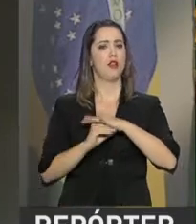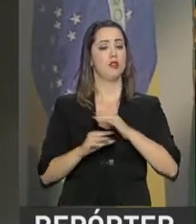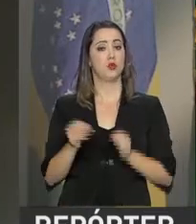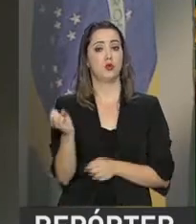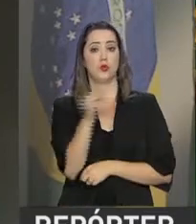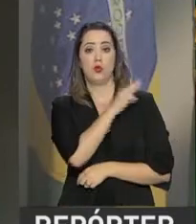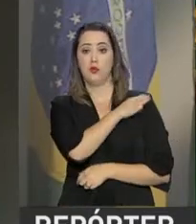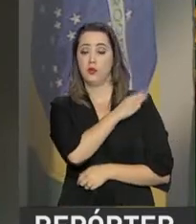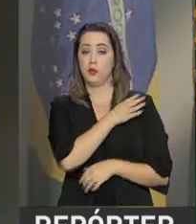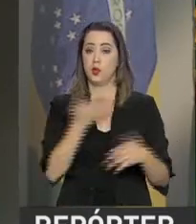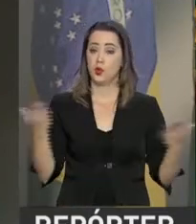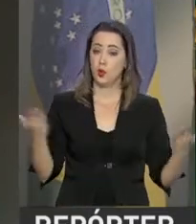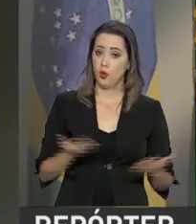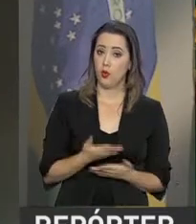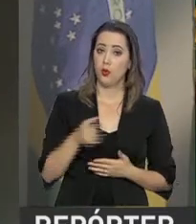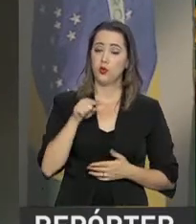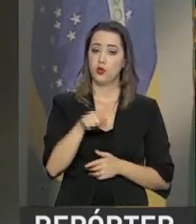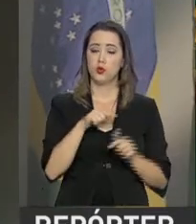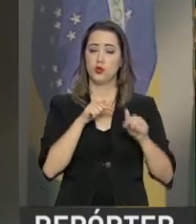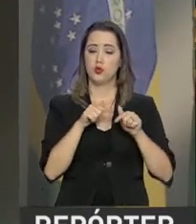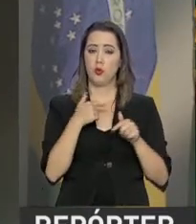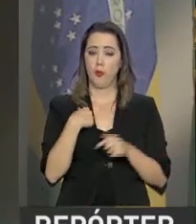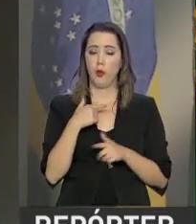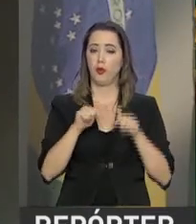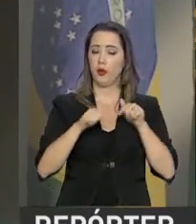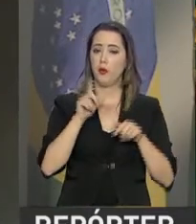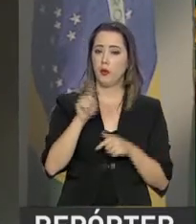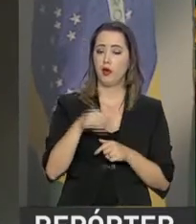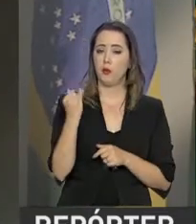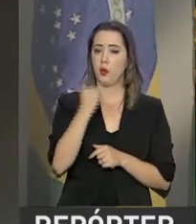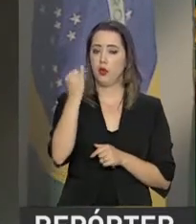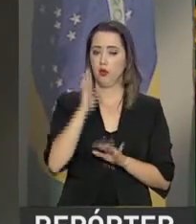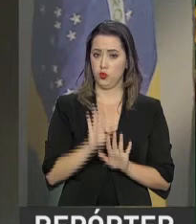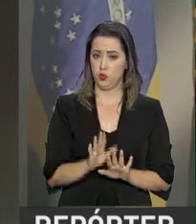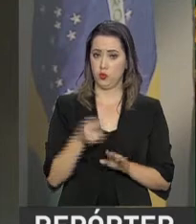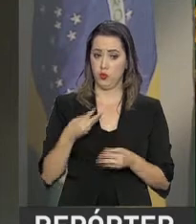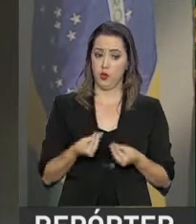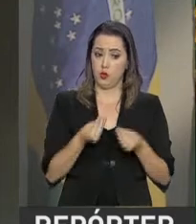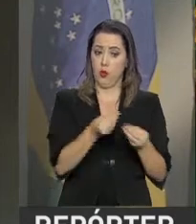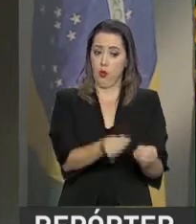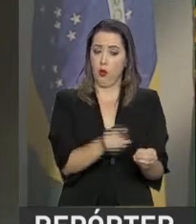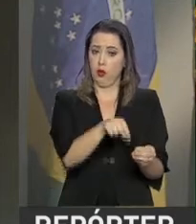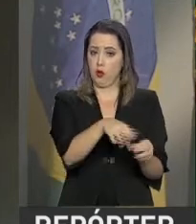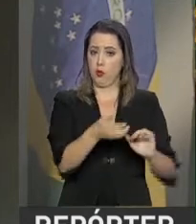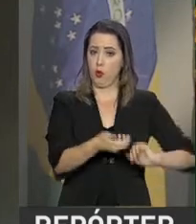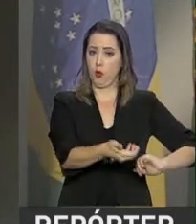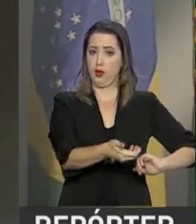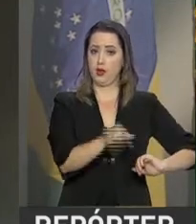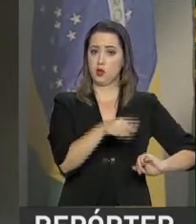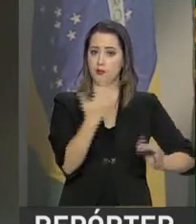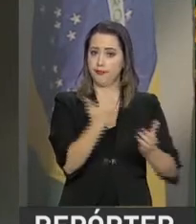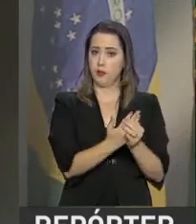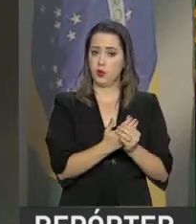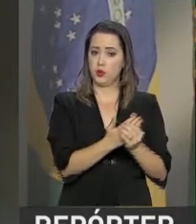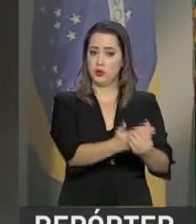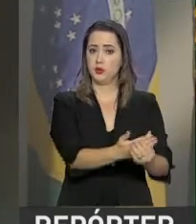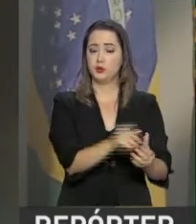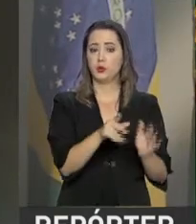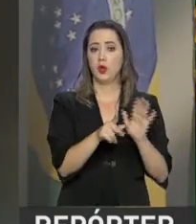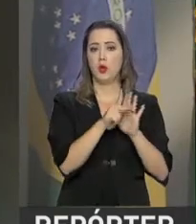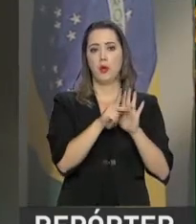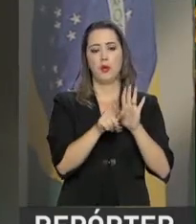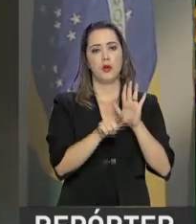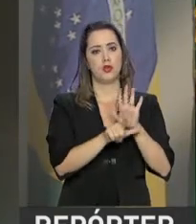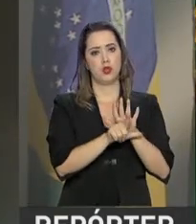ensino médio, hoje eu pratiquei um ato muito importante. Eu estou encaminhando ao Congresso Nacional um projeto de lei que trata